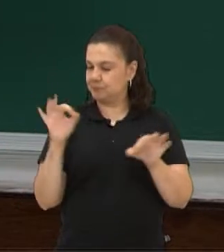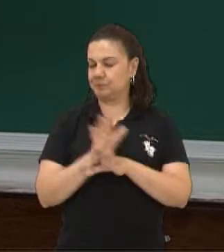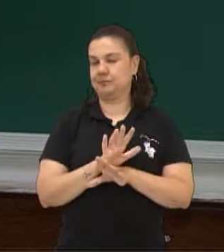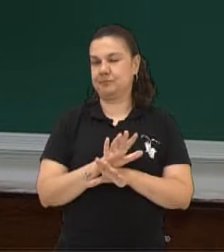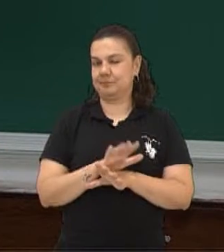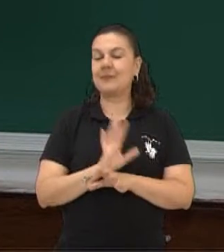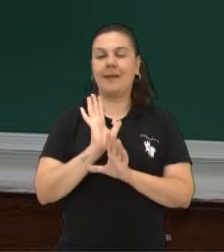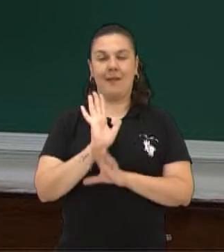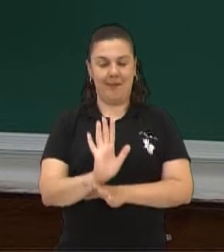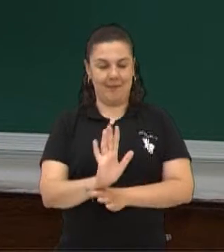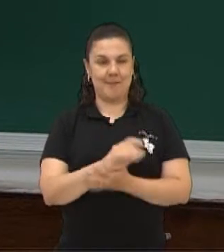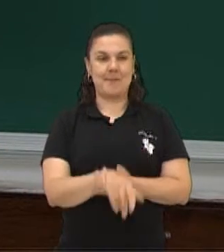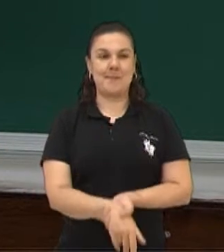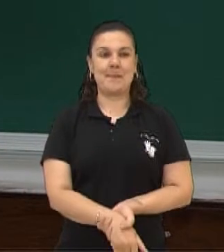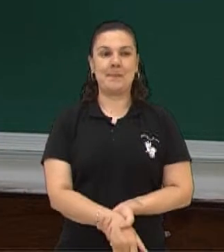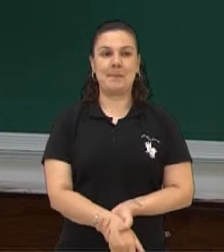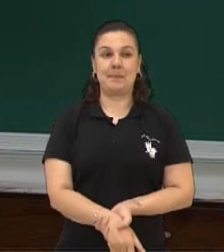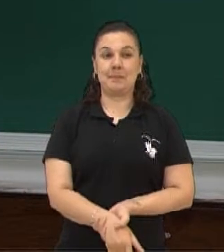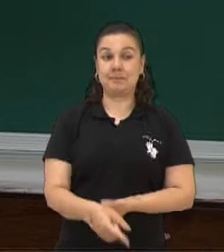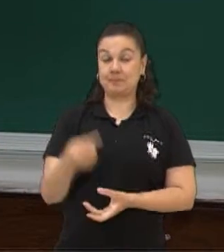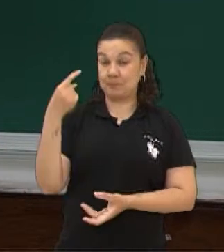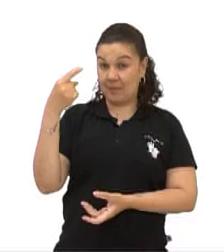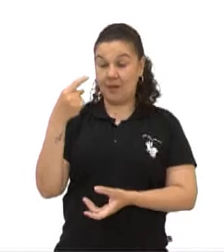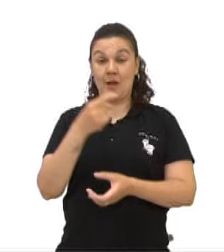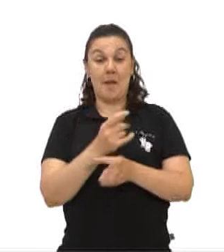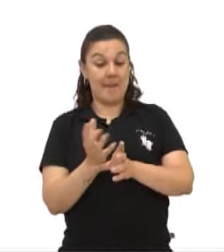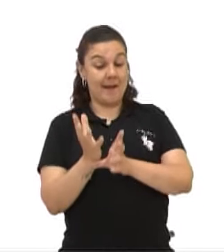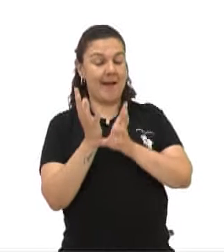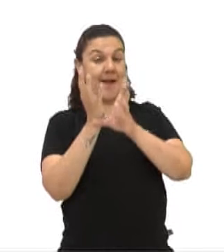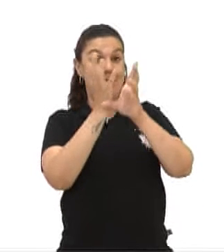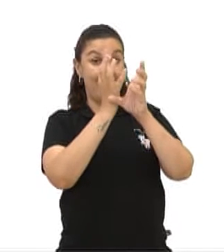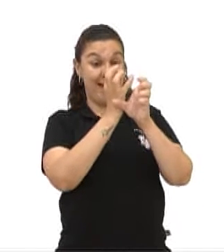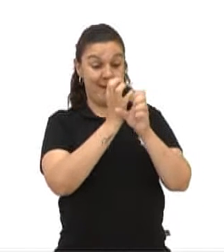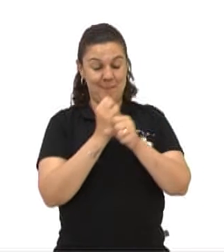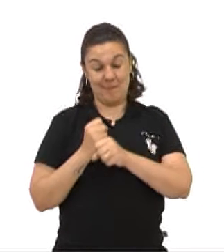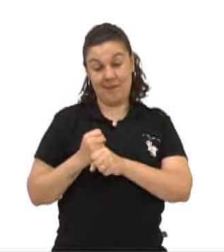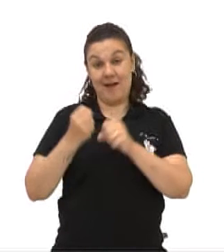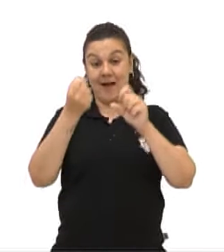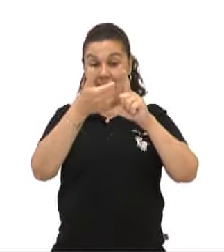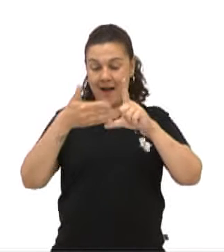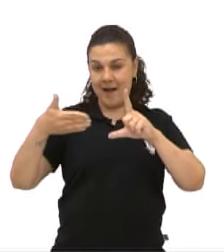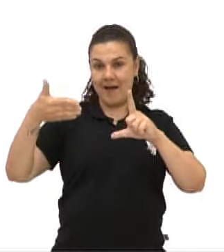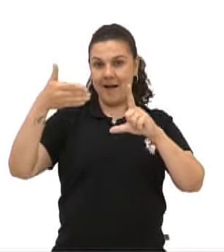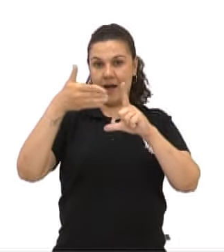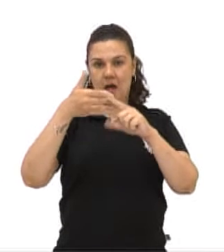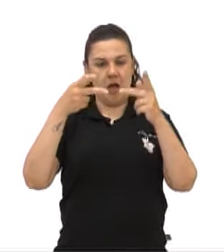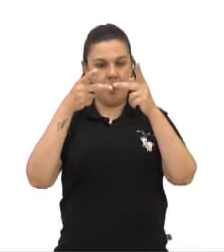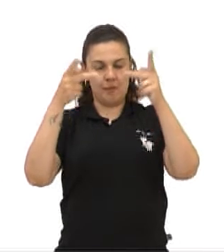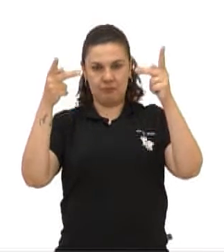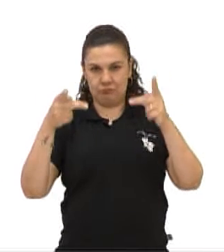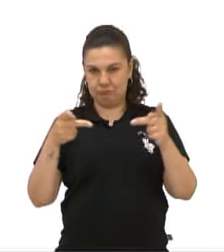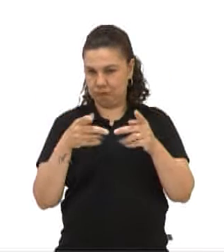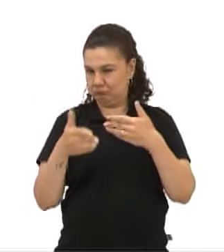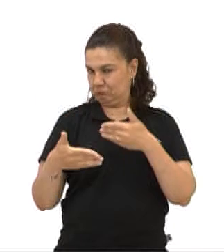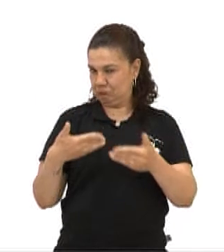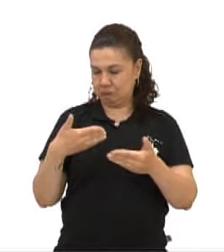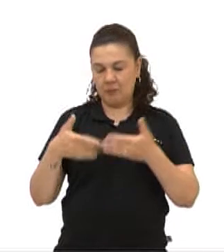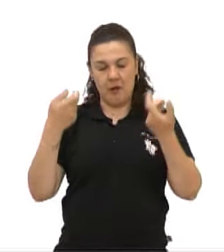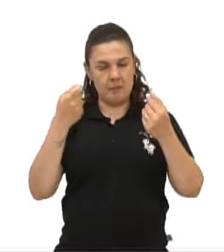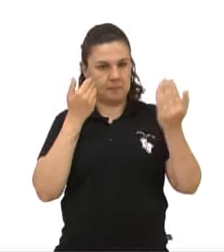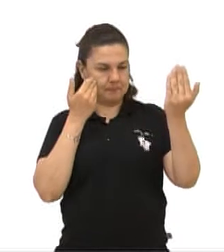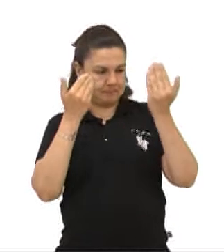familiarizado, presta atenção. Então, olha lá, lembrando. Para calcular a área de um polígono,